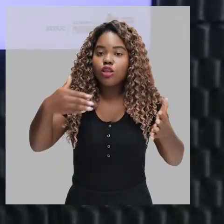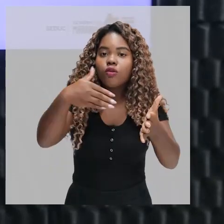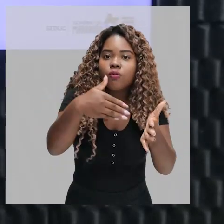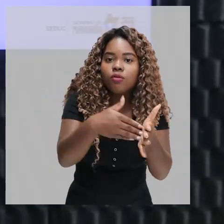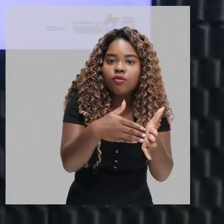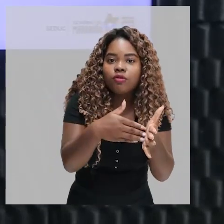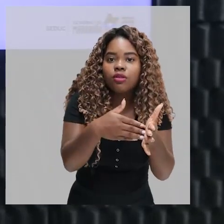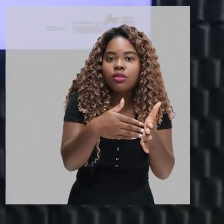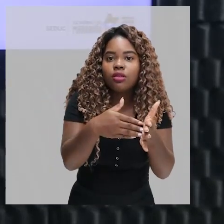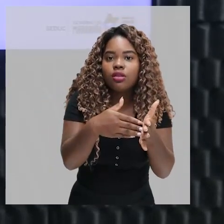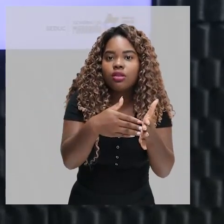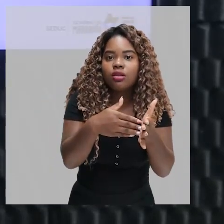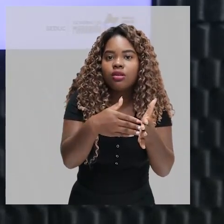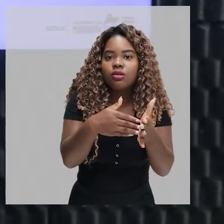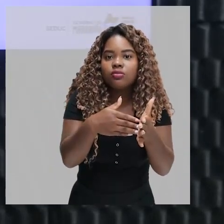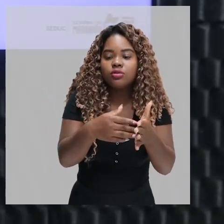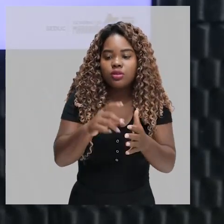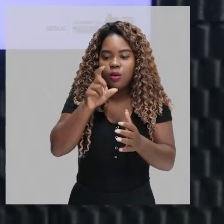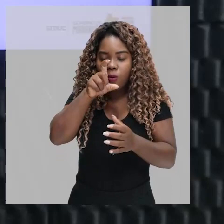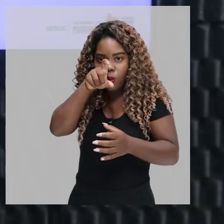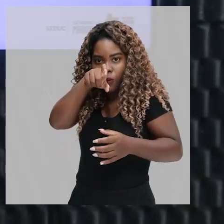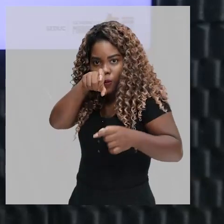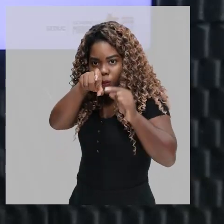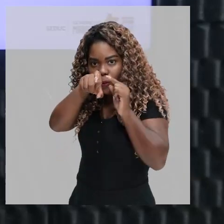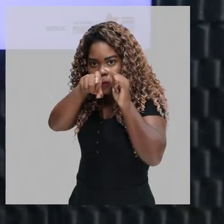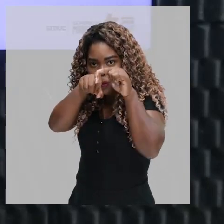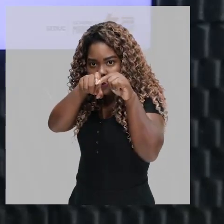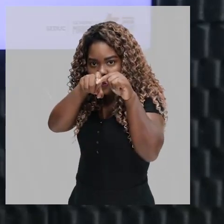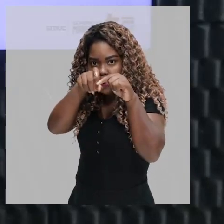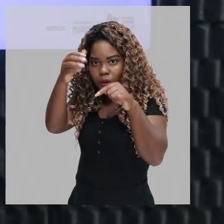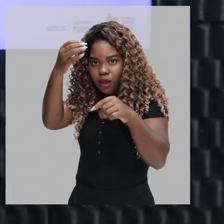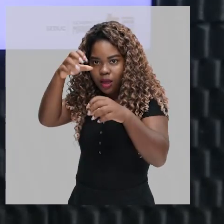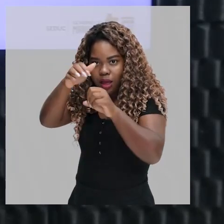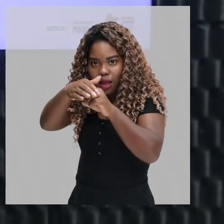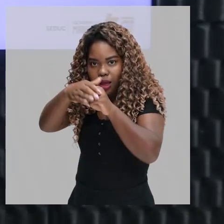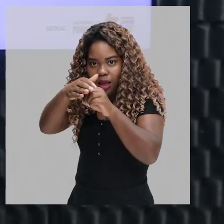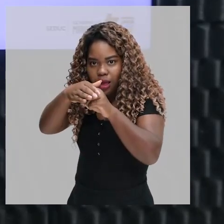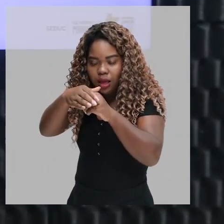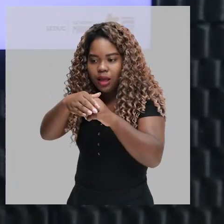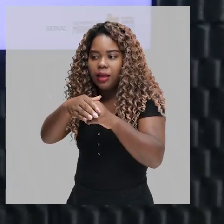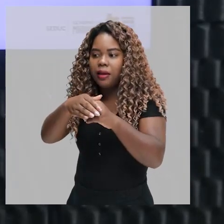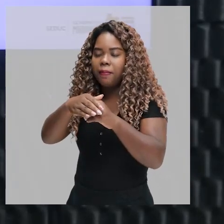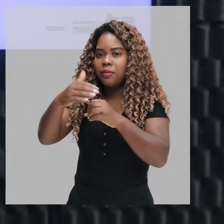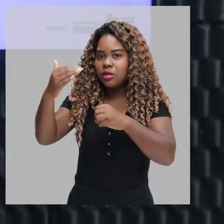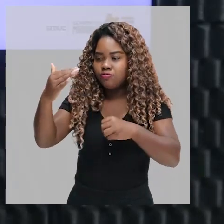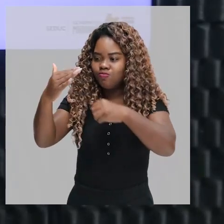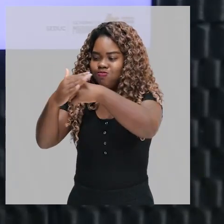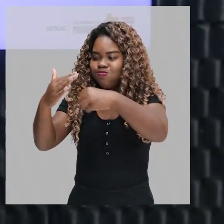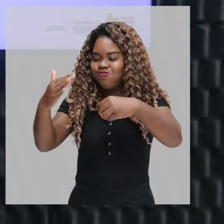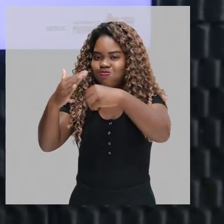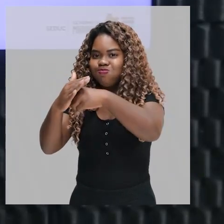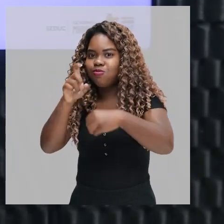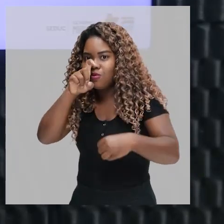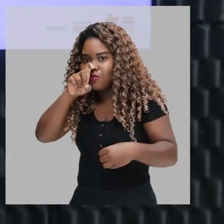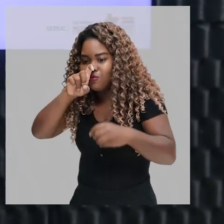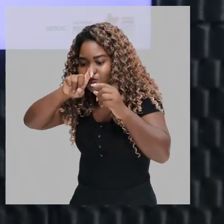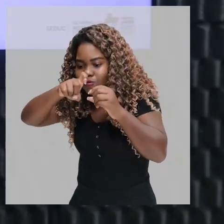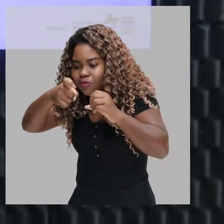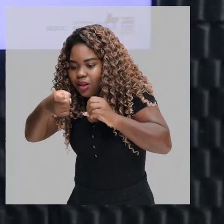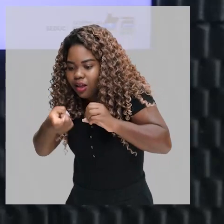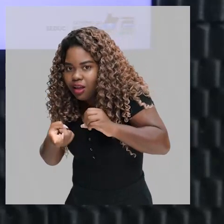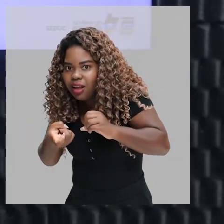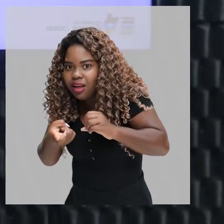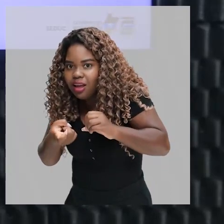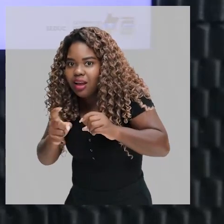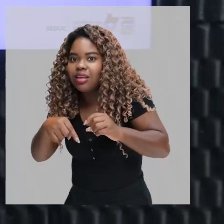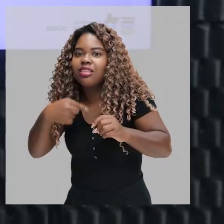ela bate a cabeça na Penha né na rocha até que o bico caia E aí depois de